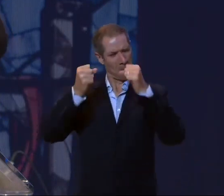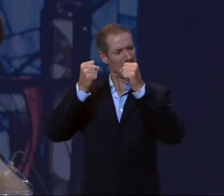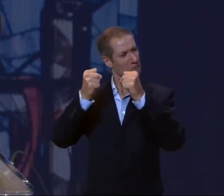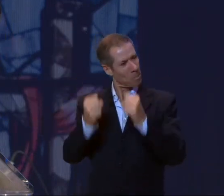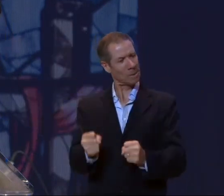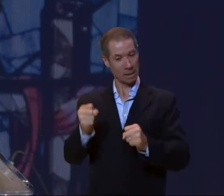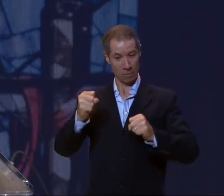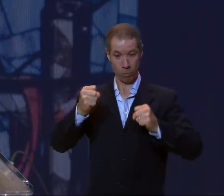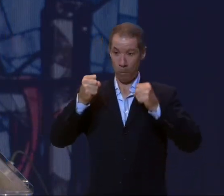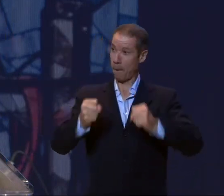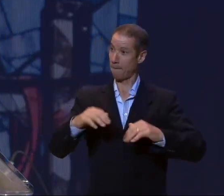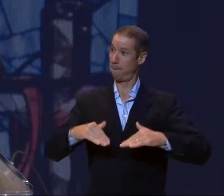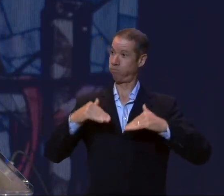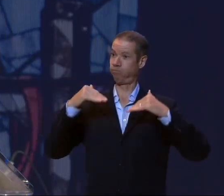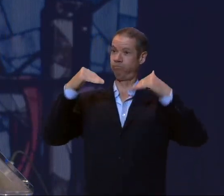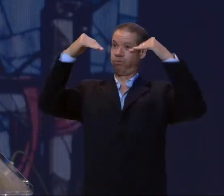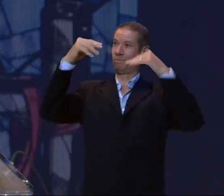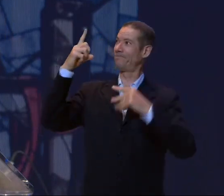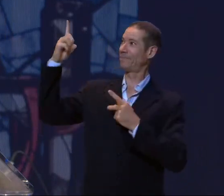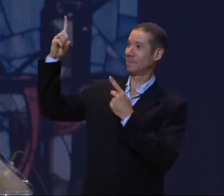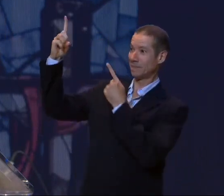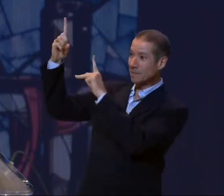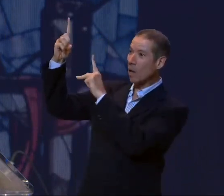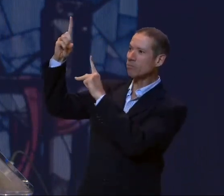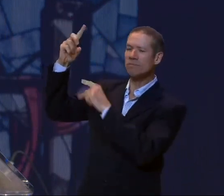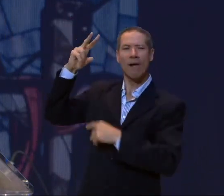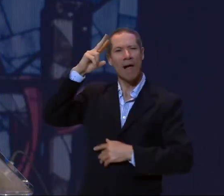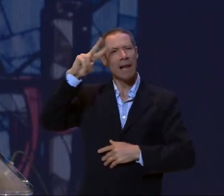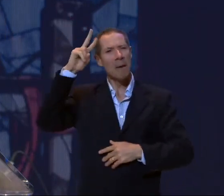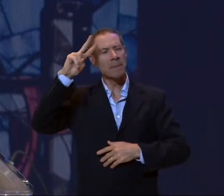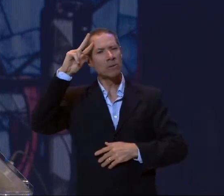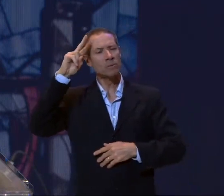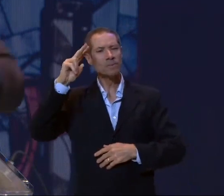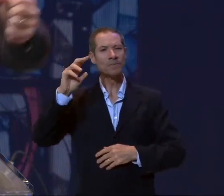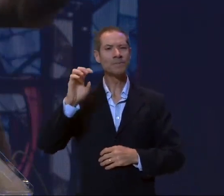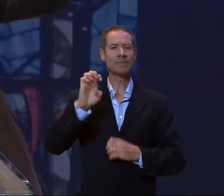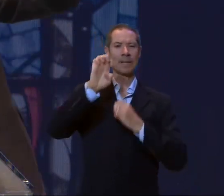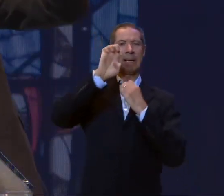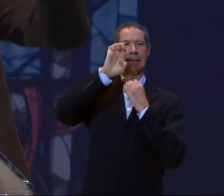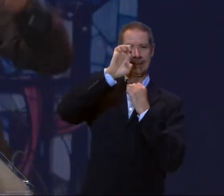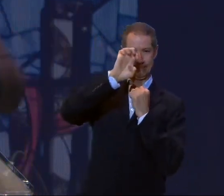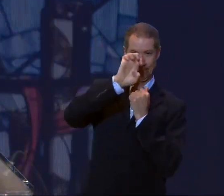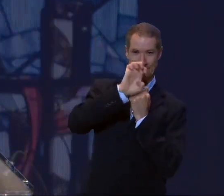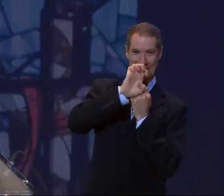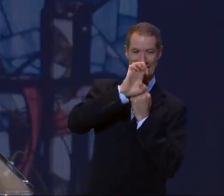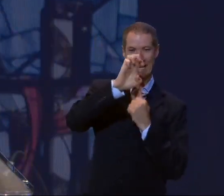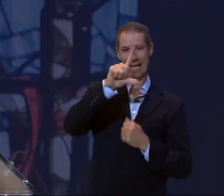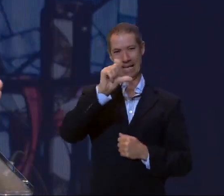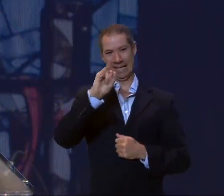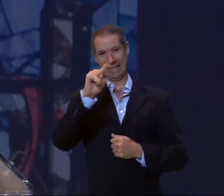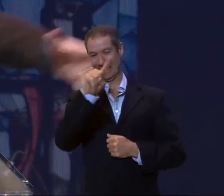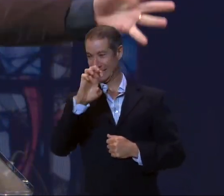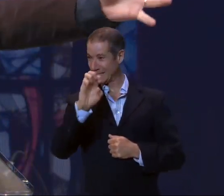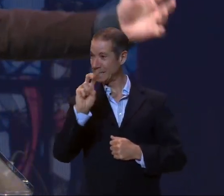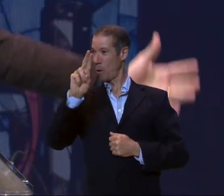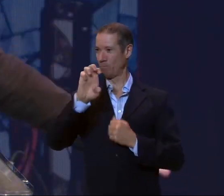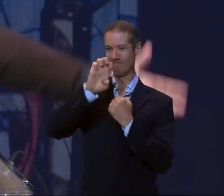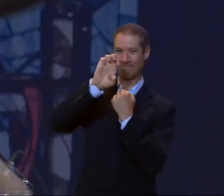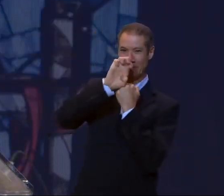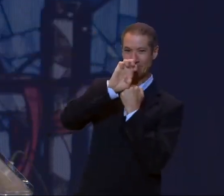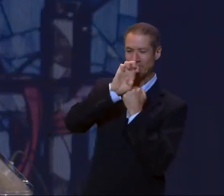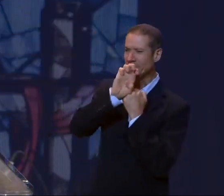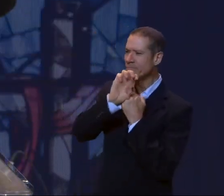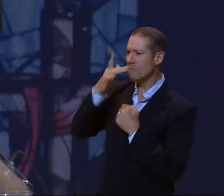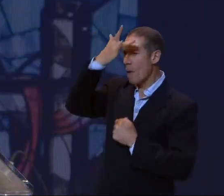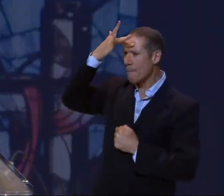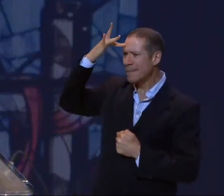poder sobrenatural de Deus. Fiquei lembrando de Eliseu, que a unção estava nos ossos, né? Jogaram lá e